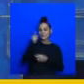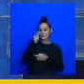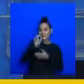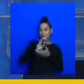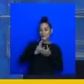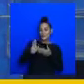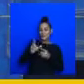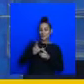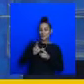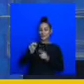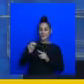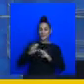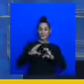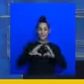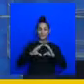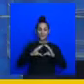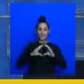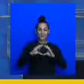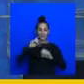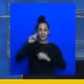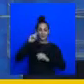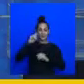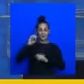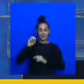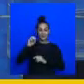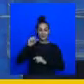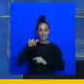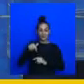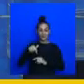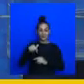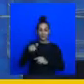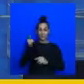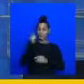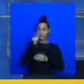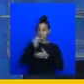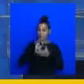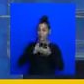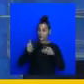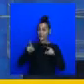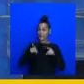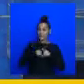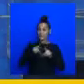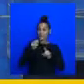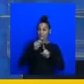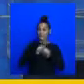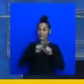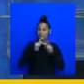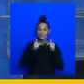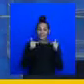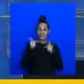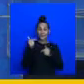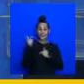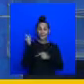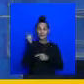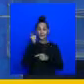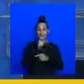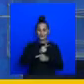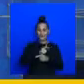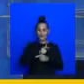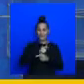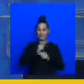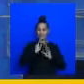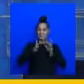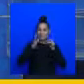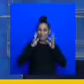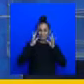Bola preta 07. Ganha prêmio também acertando o mês da sorte. Já pensou?